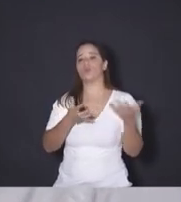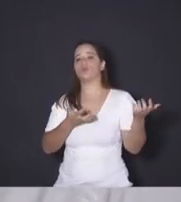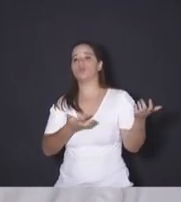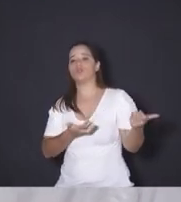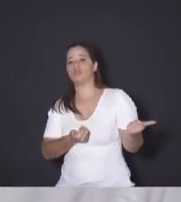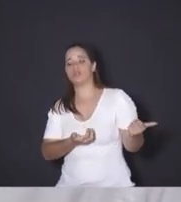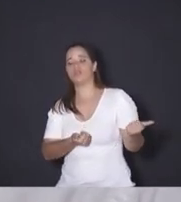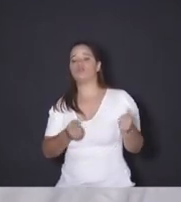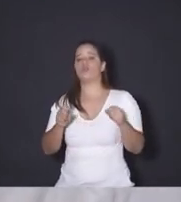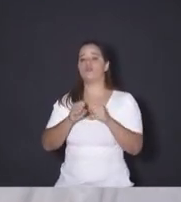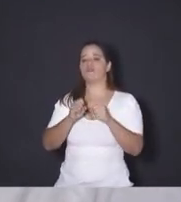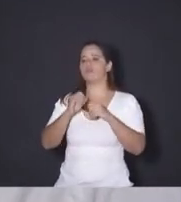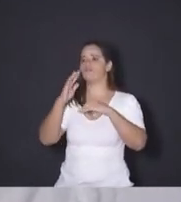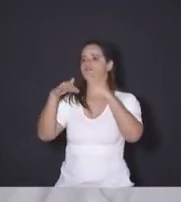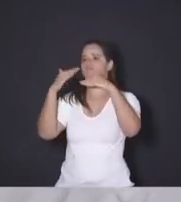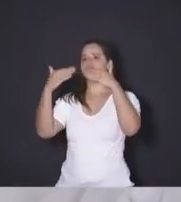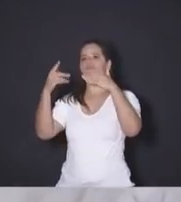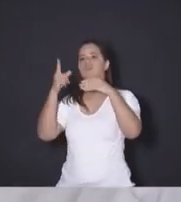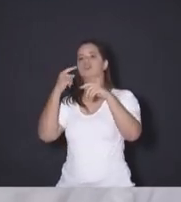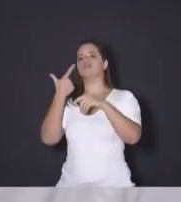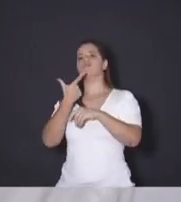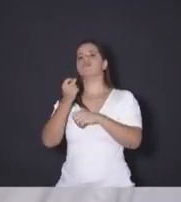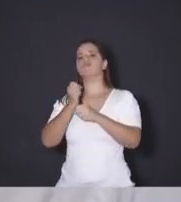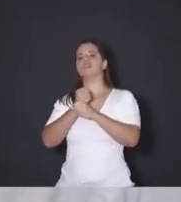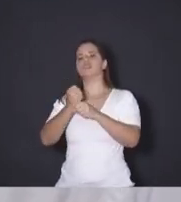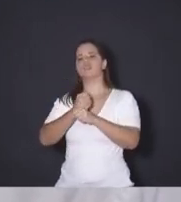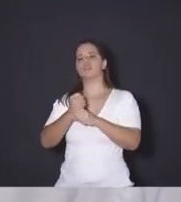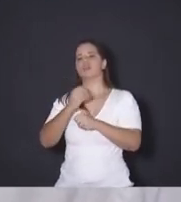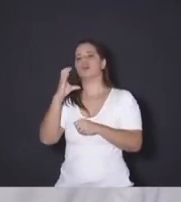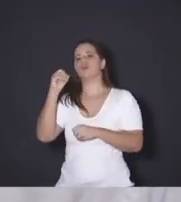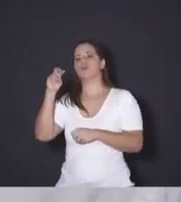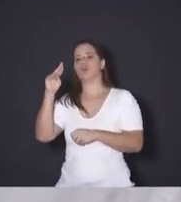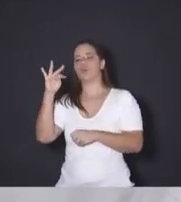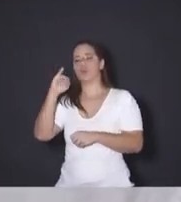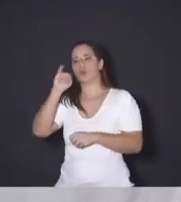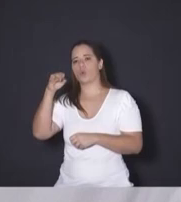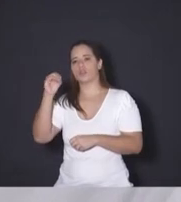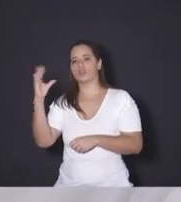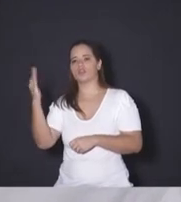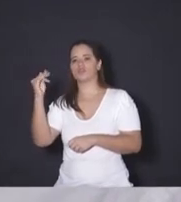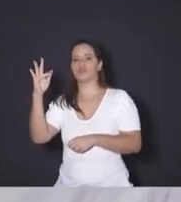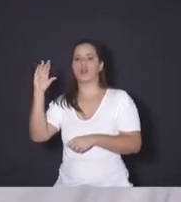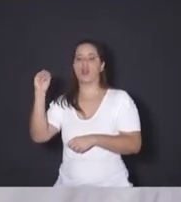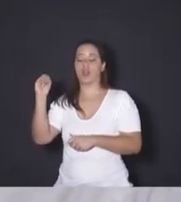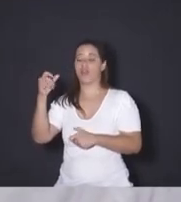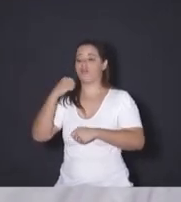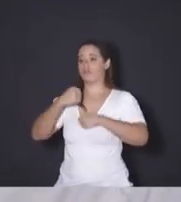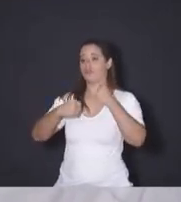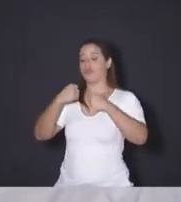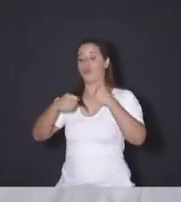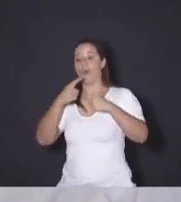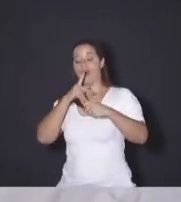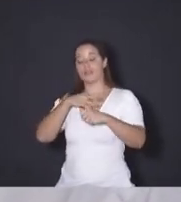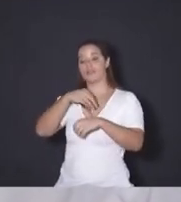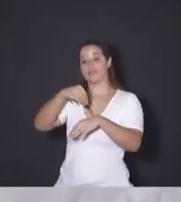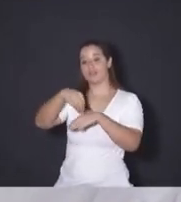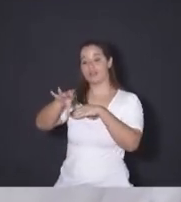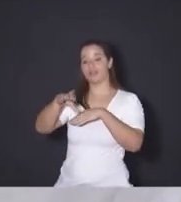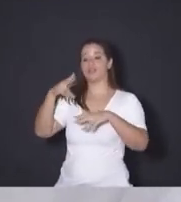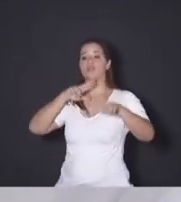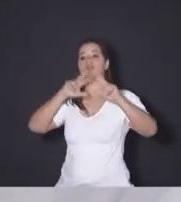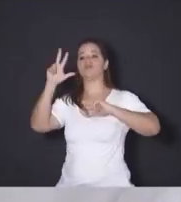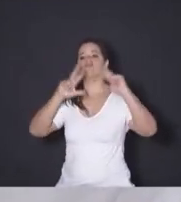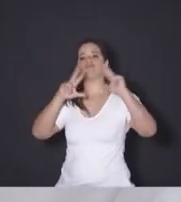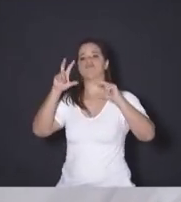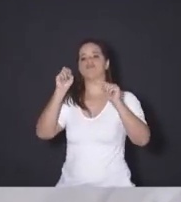fez todo um levantamento sobre os 20 anos do cortejo afro e nós estamos correndo para levar para o carnaval uma